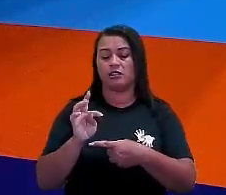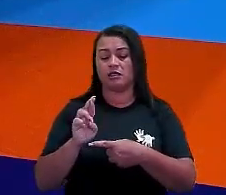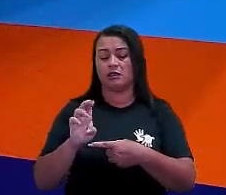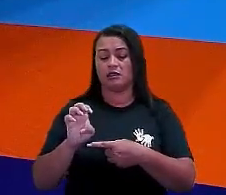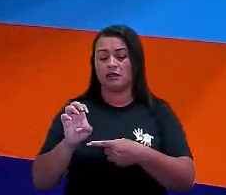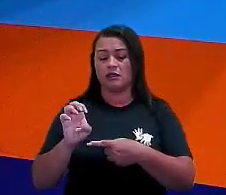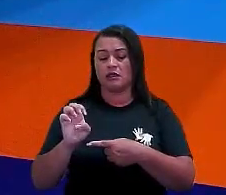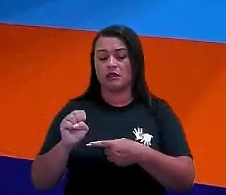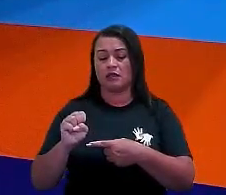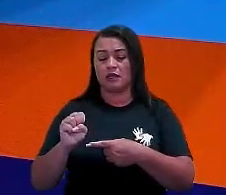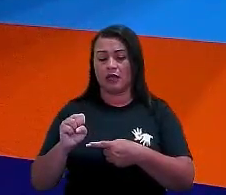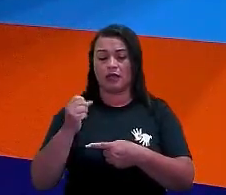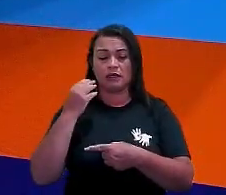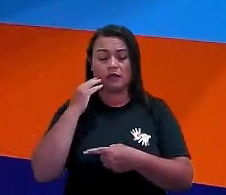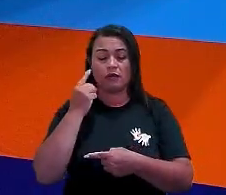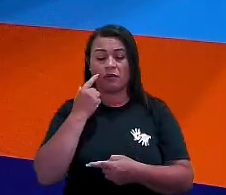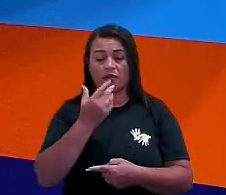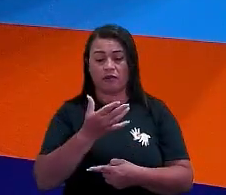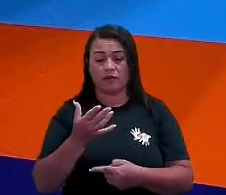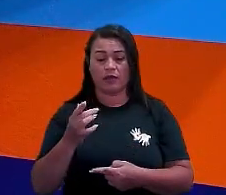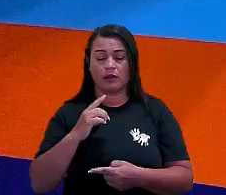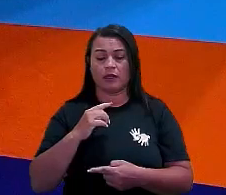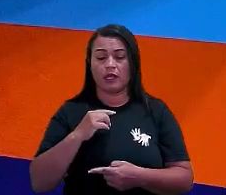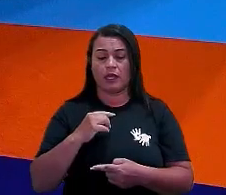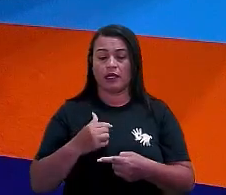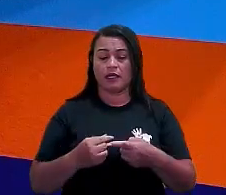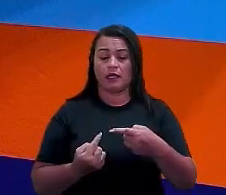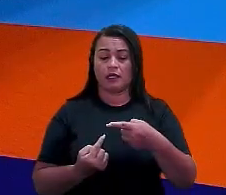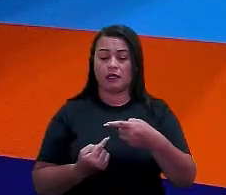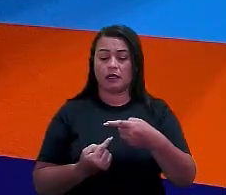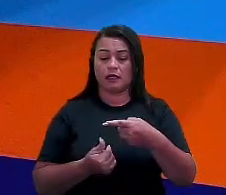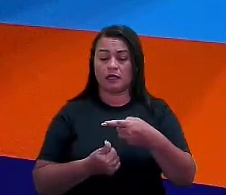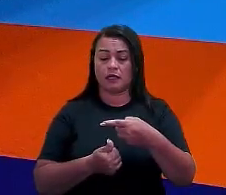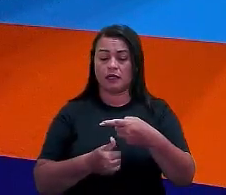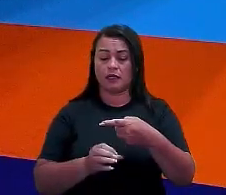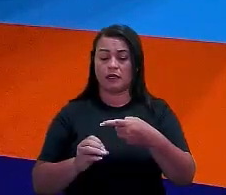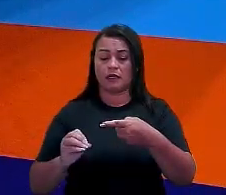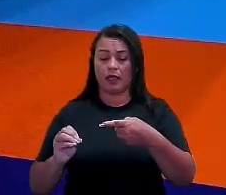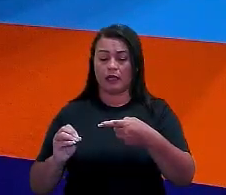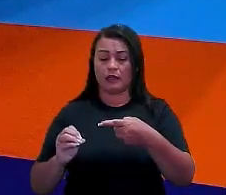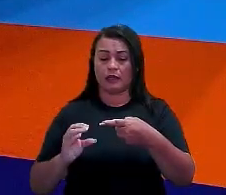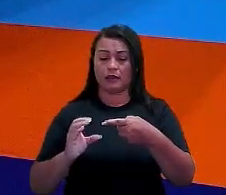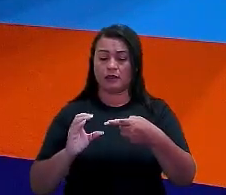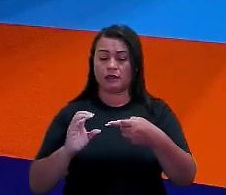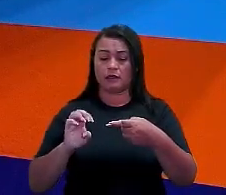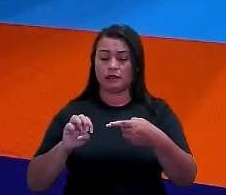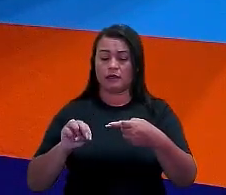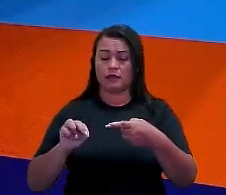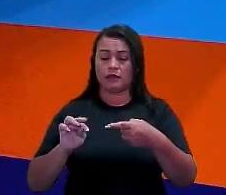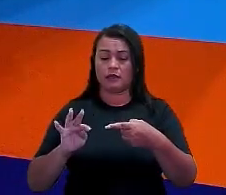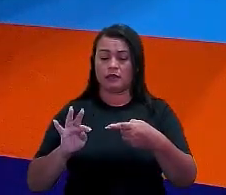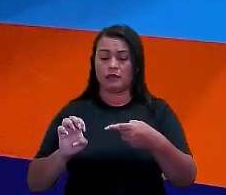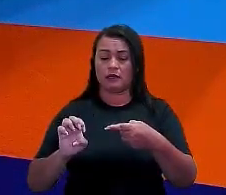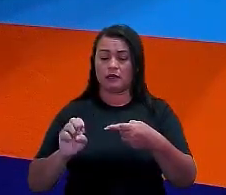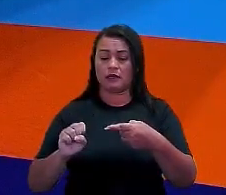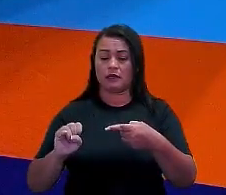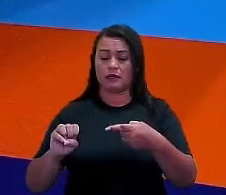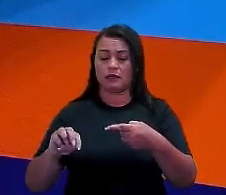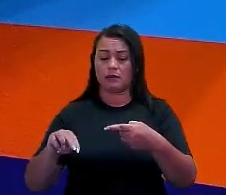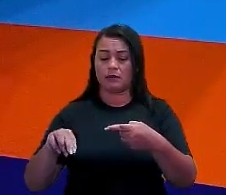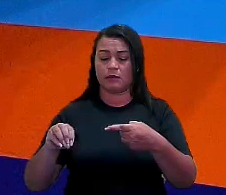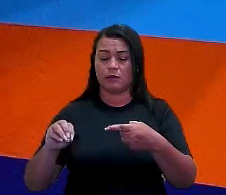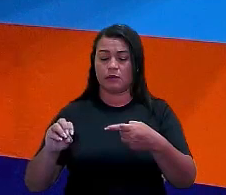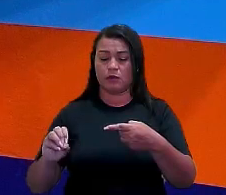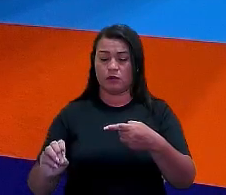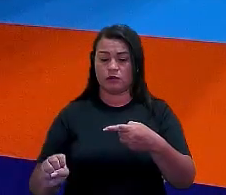certo? E aí, aqui, ó, quando o denominador é 100, eu vou ter 1/100. Se fosse 2,